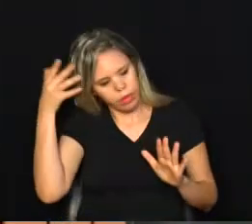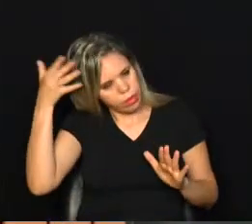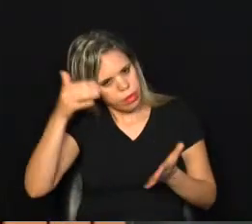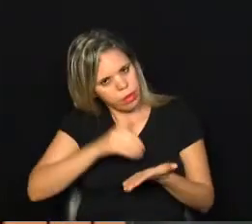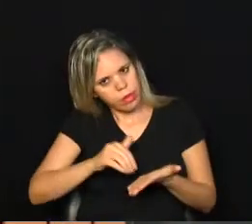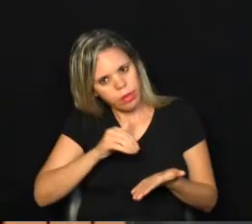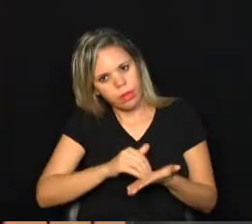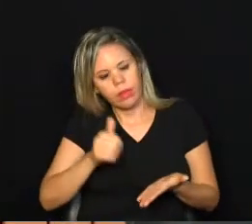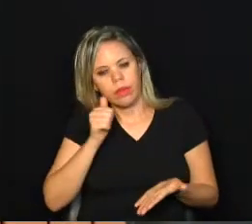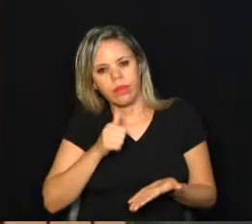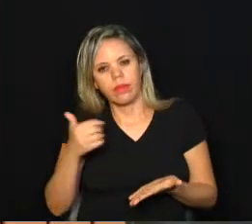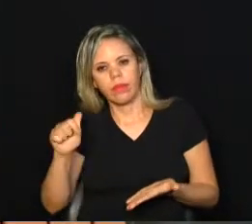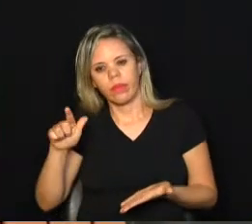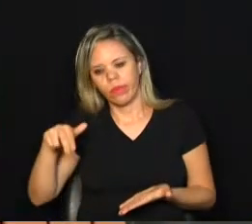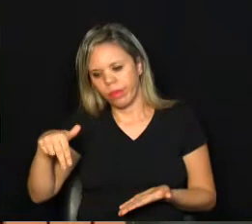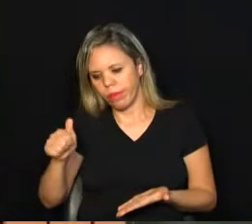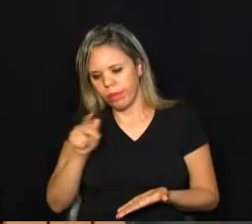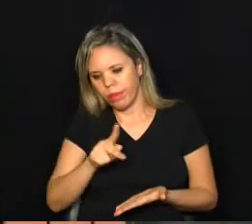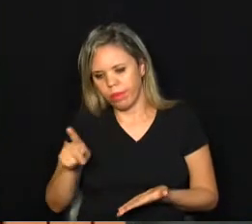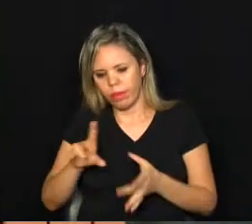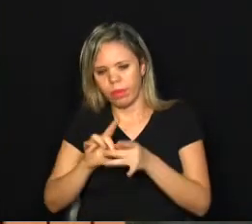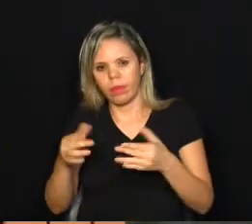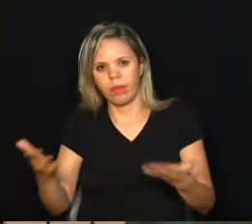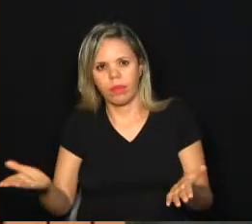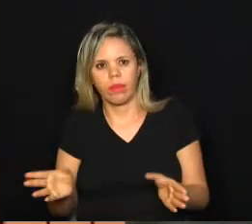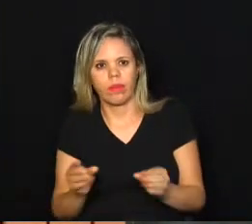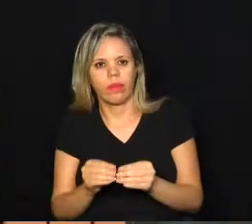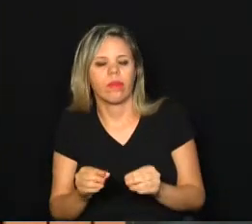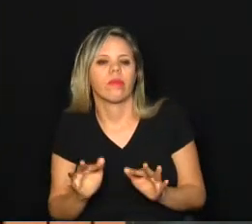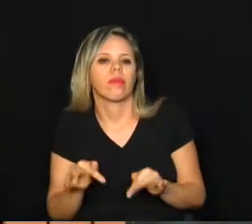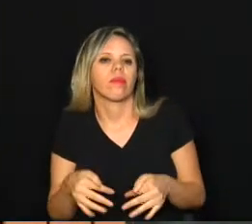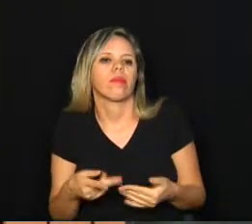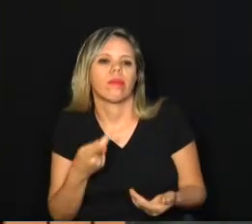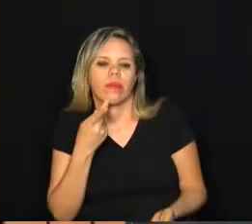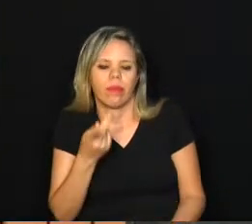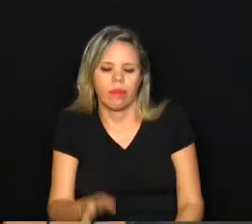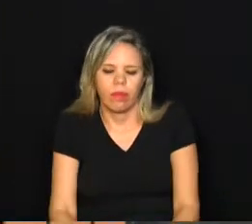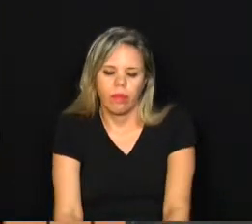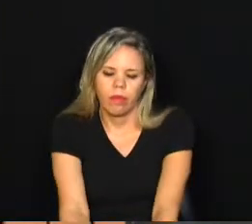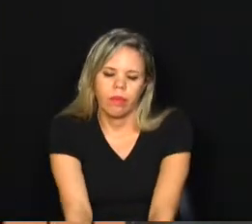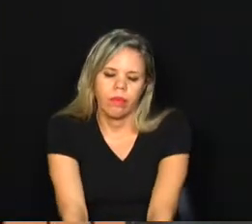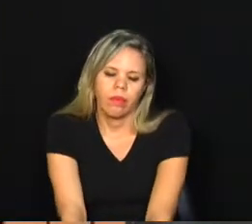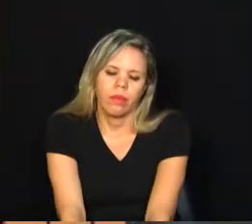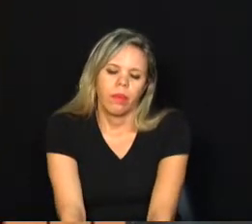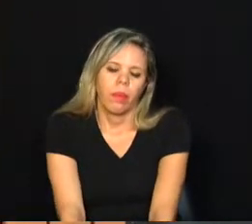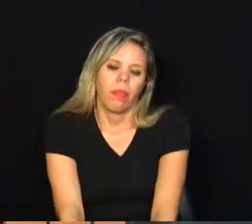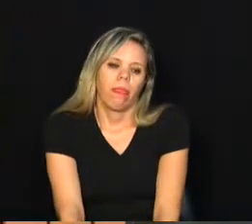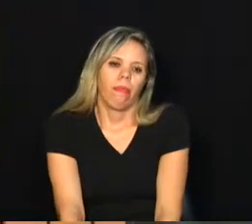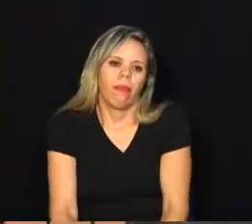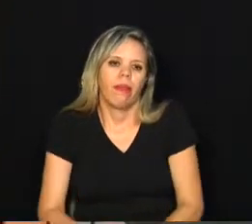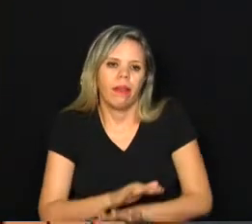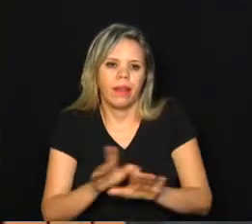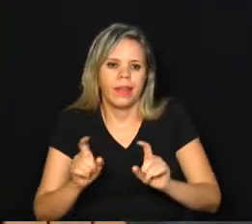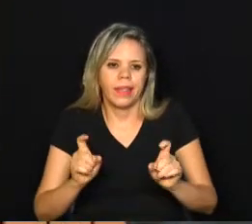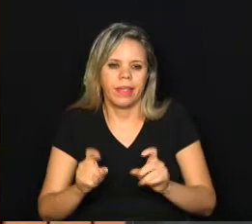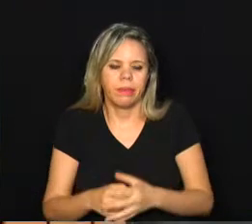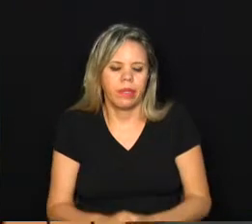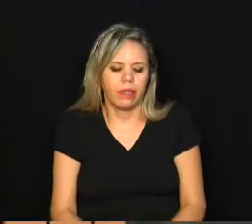à secretária e ao professor e deixar para eles fazerem aí as considerações finais para a gente encerrar a nossa